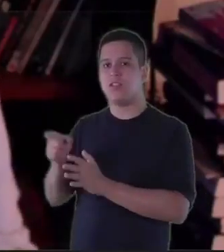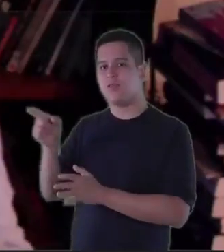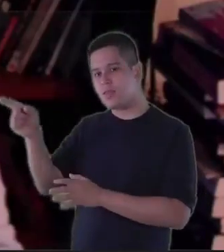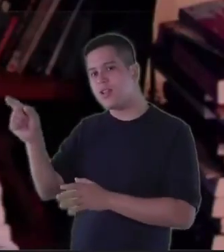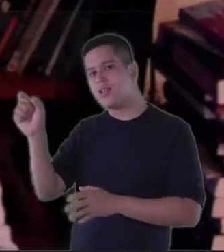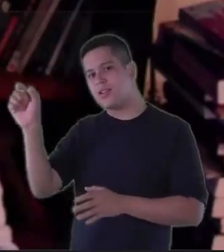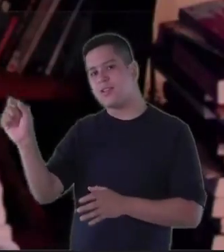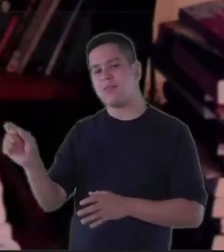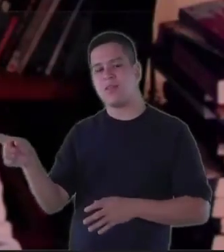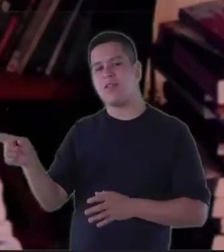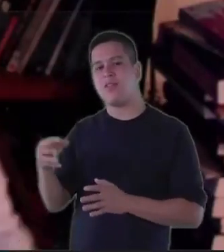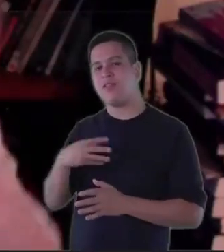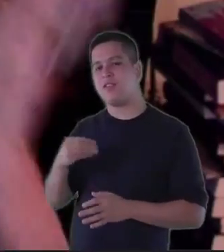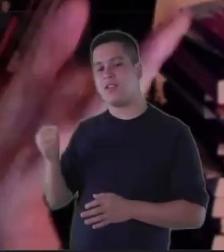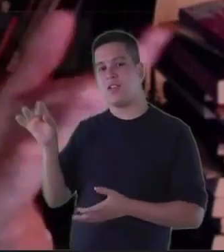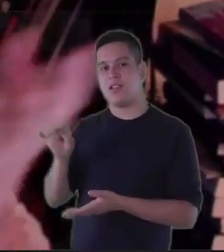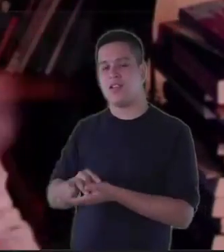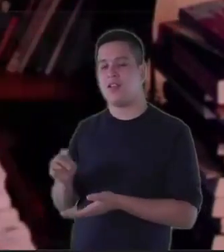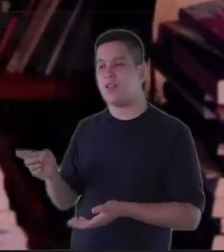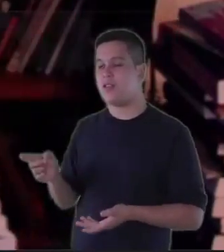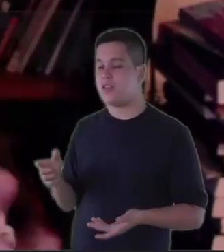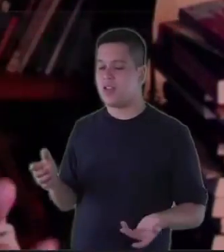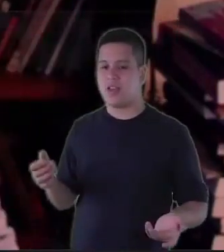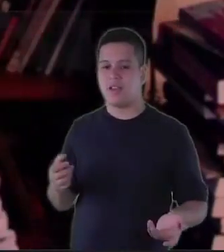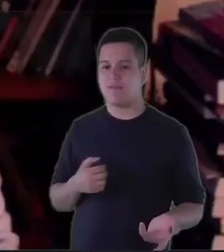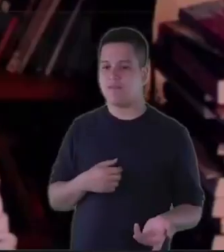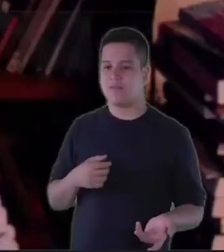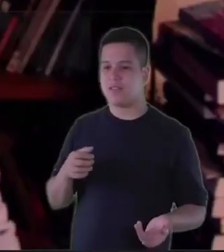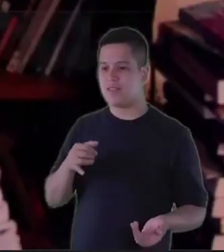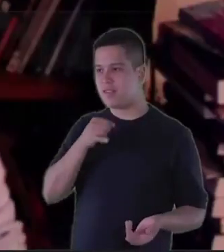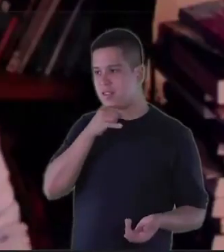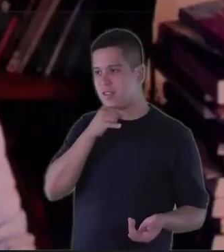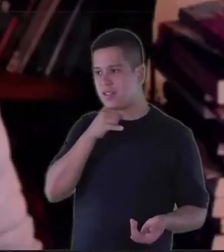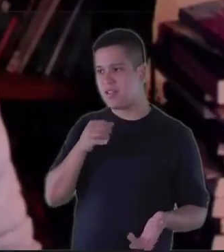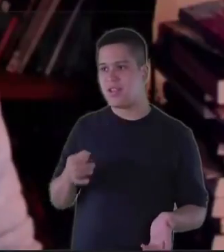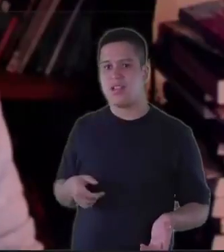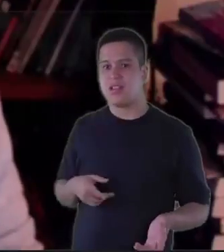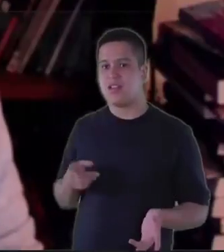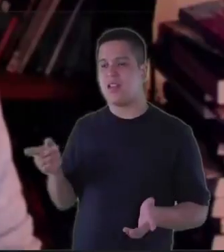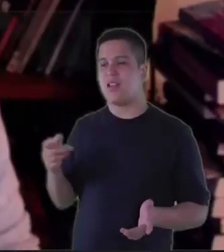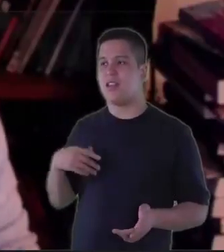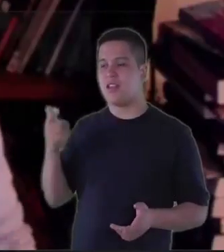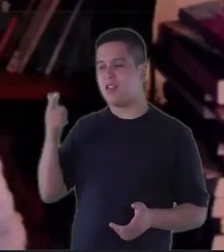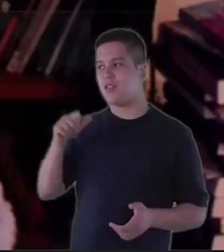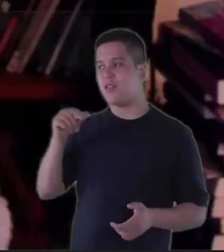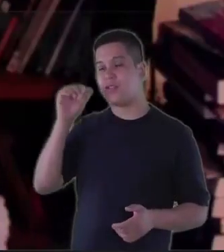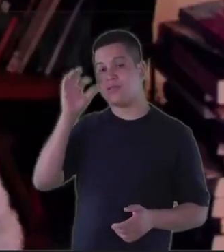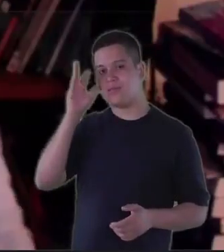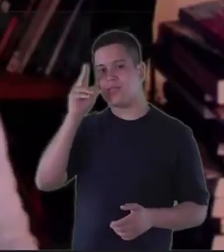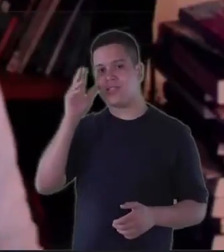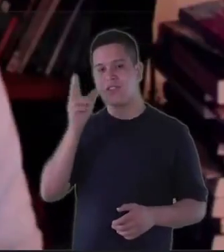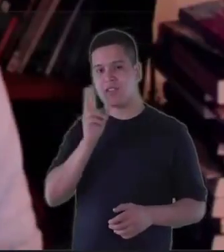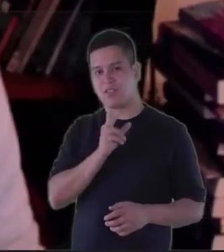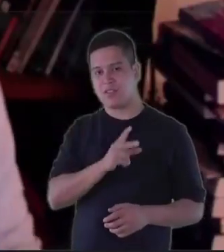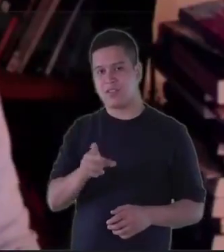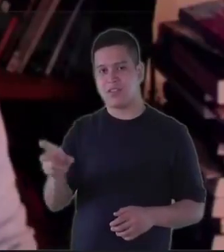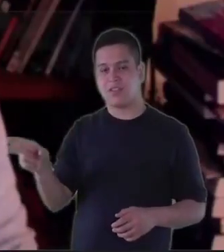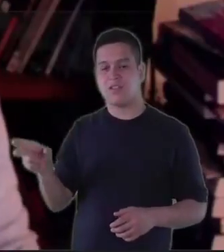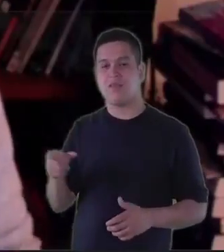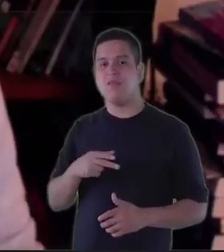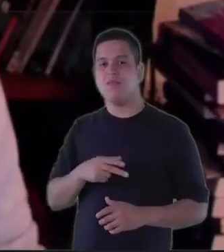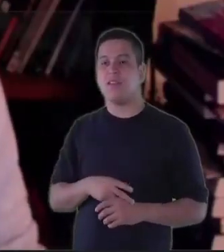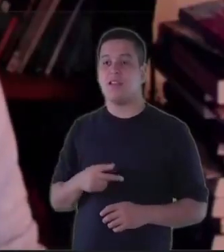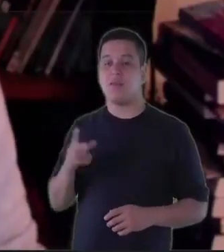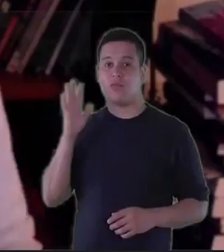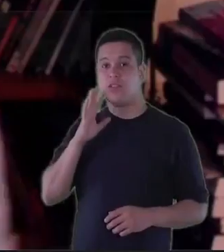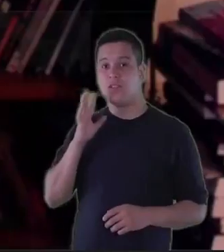Uma pena que ele tenha morrido antes de assistir a série, que está um escândalo, muito, muito legal, muito bem produzida. Então, é um